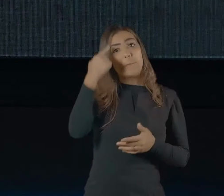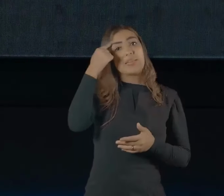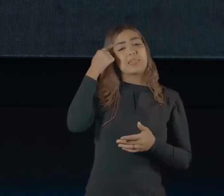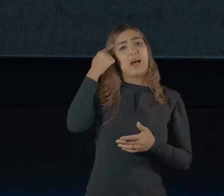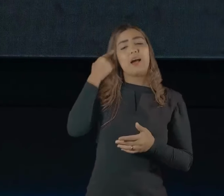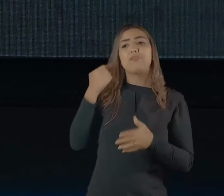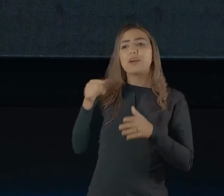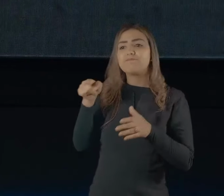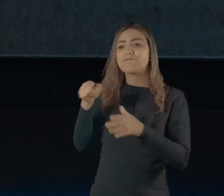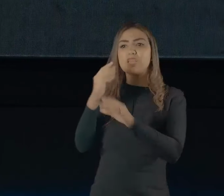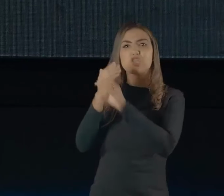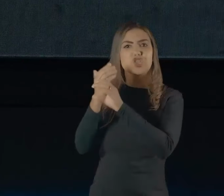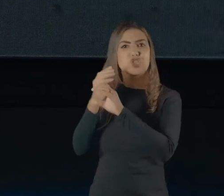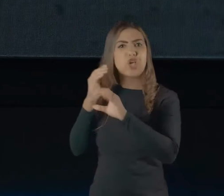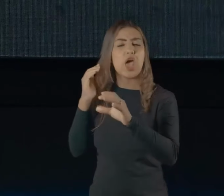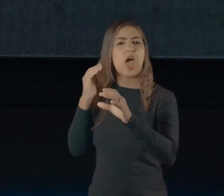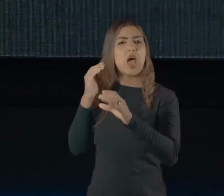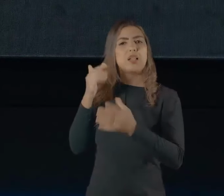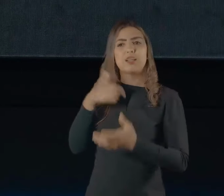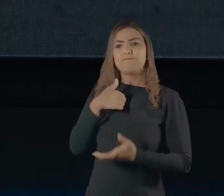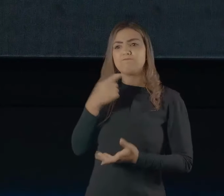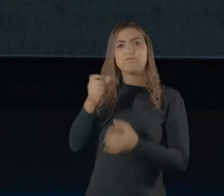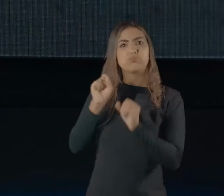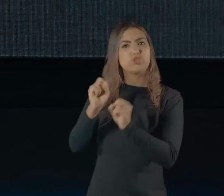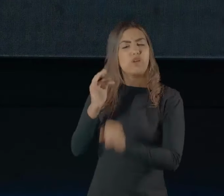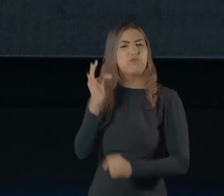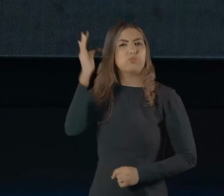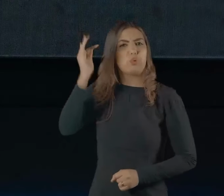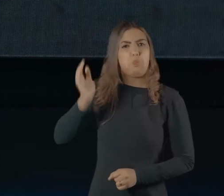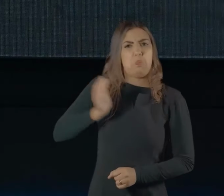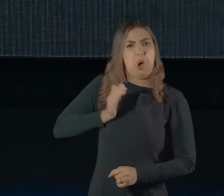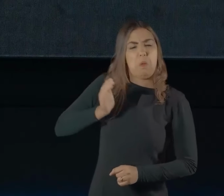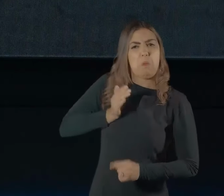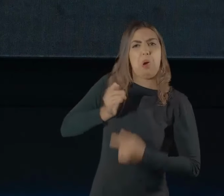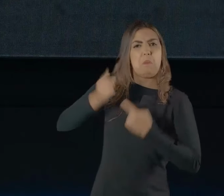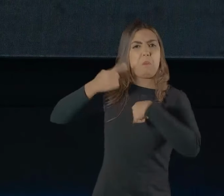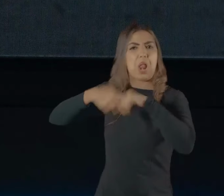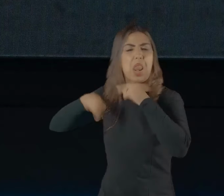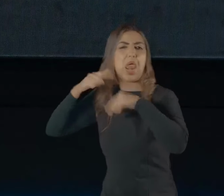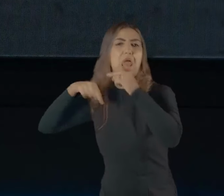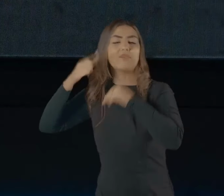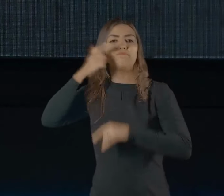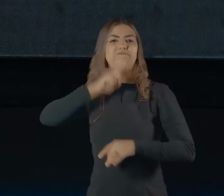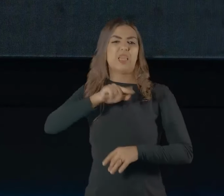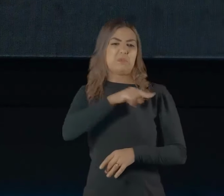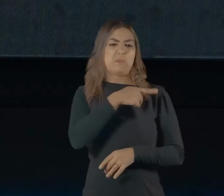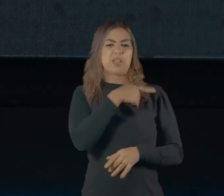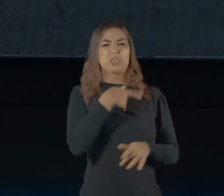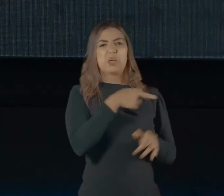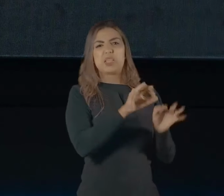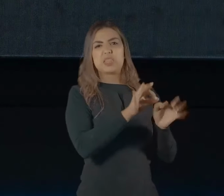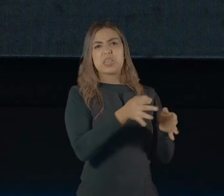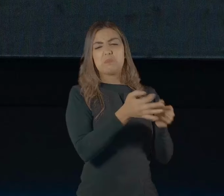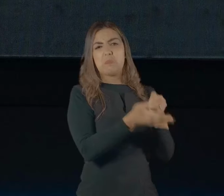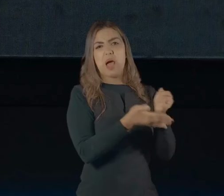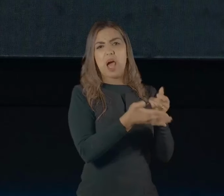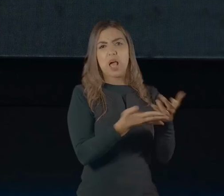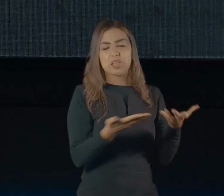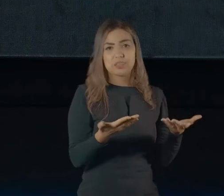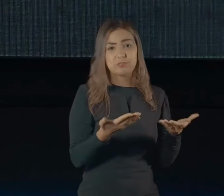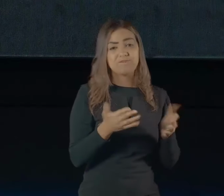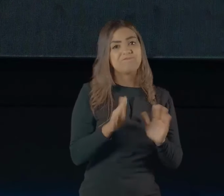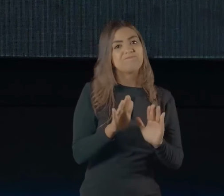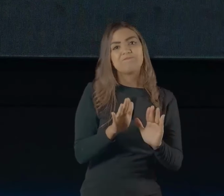aparentemente era uma carreira muito mais rentável do que ser um pastor. Mas eu não tinha como